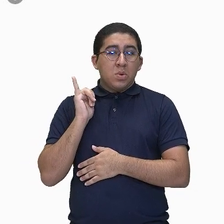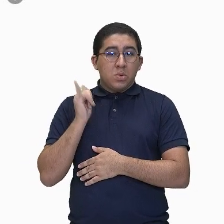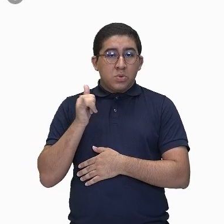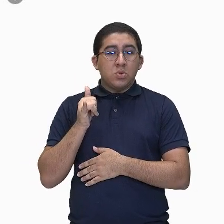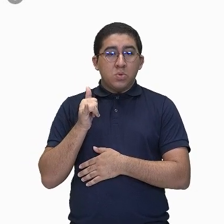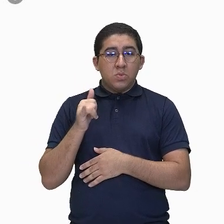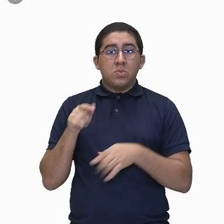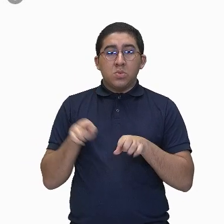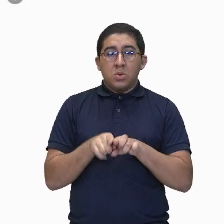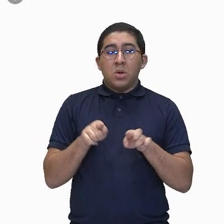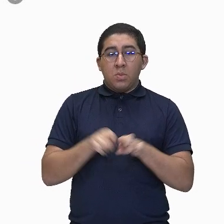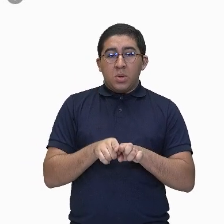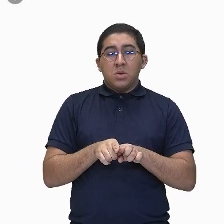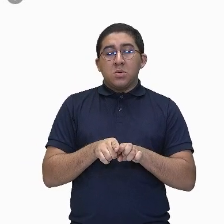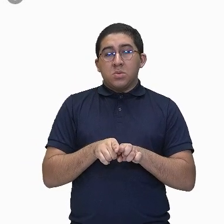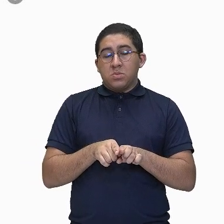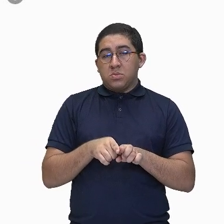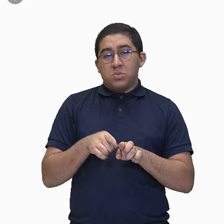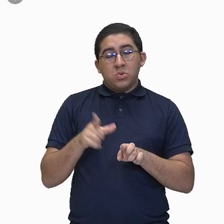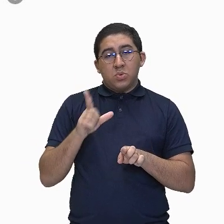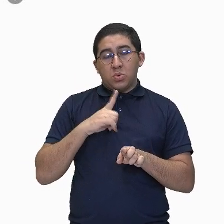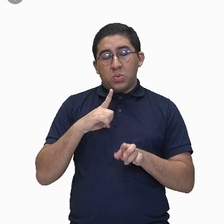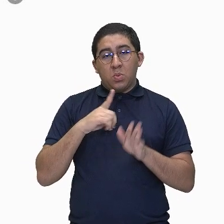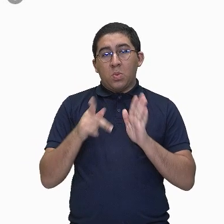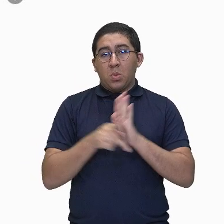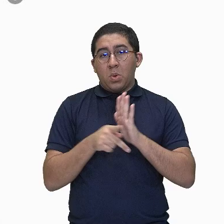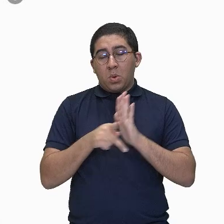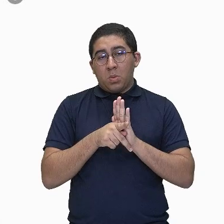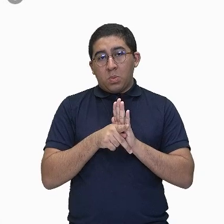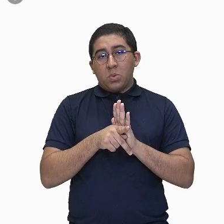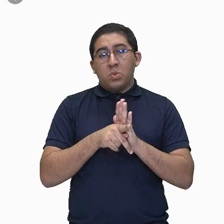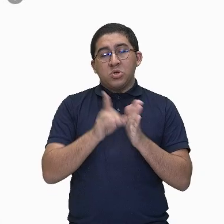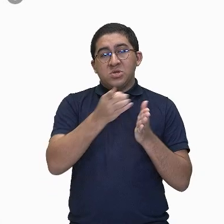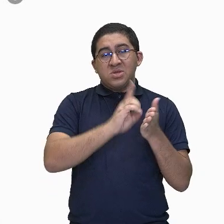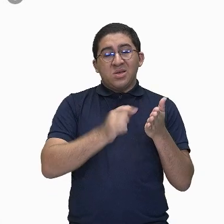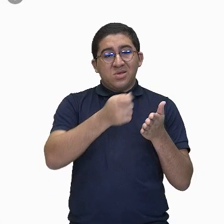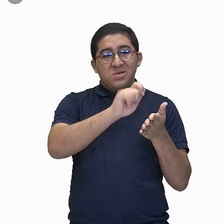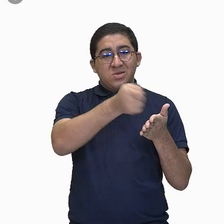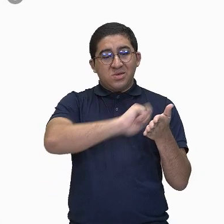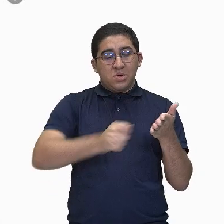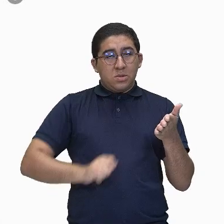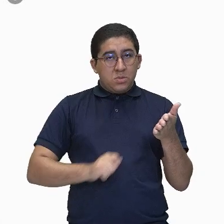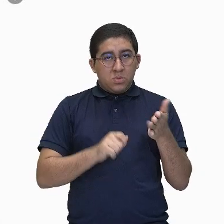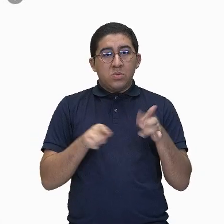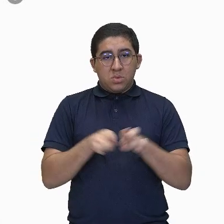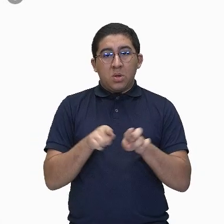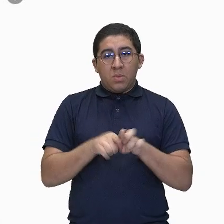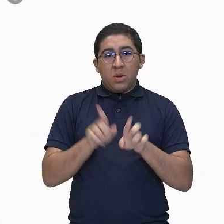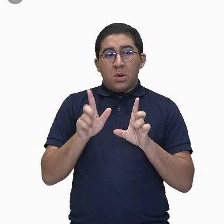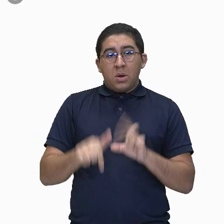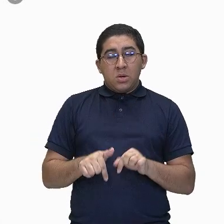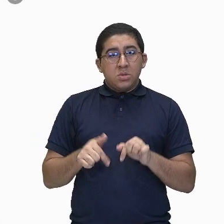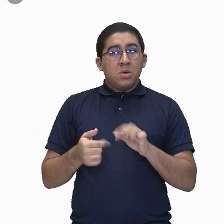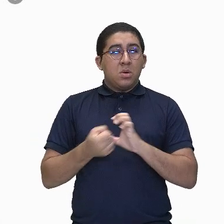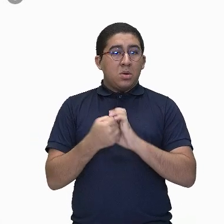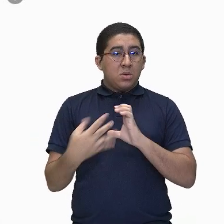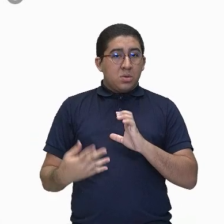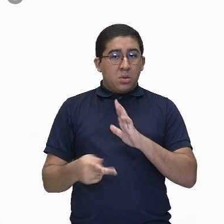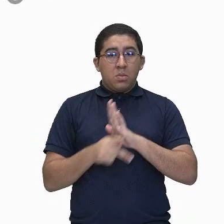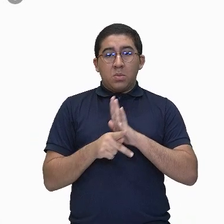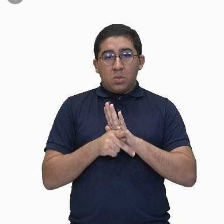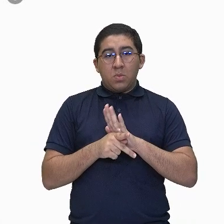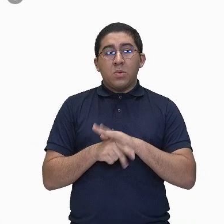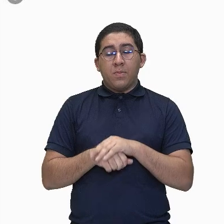dos textos dissertativos. Então, essas conjunções elas vão